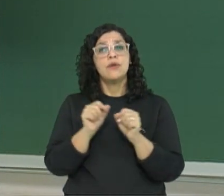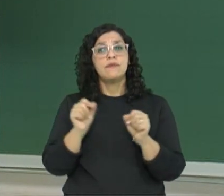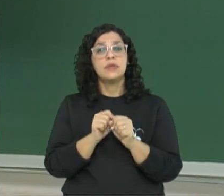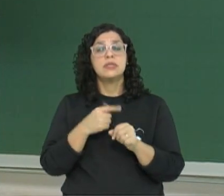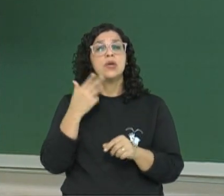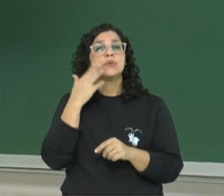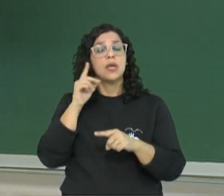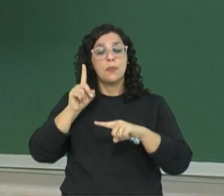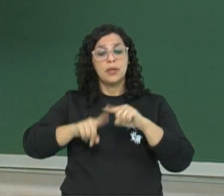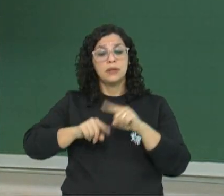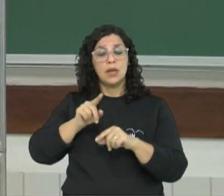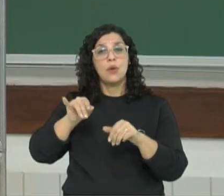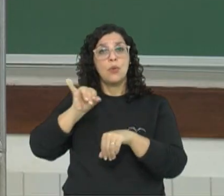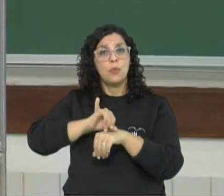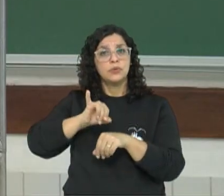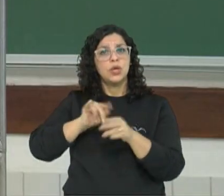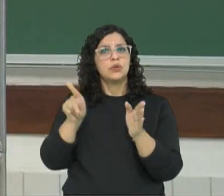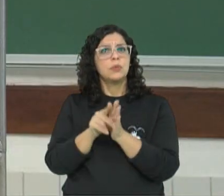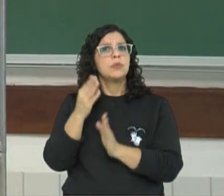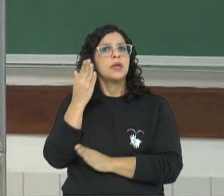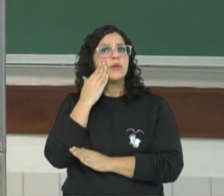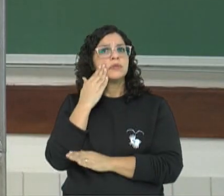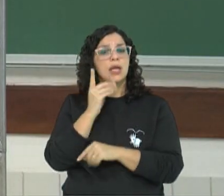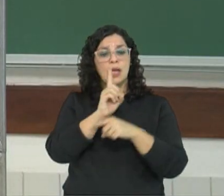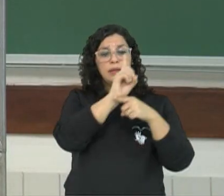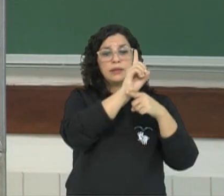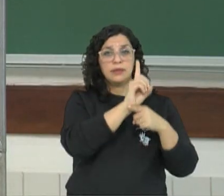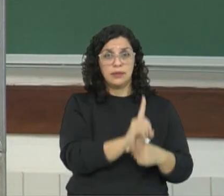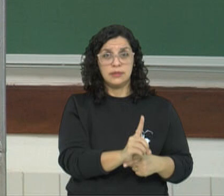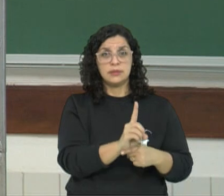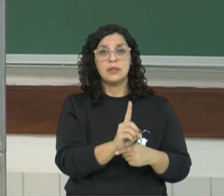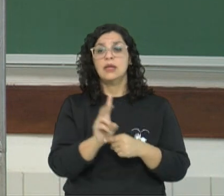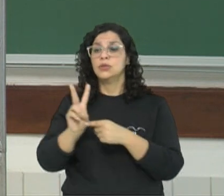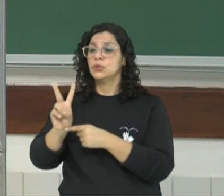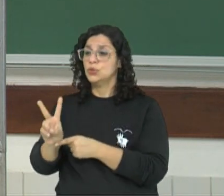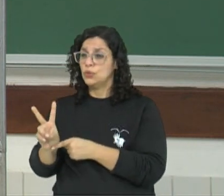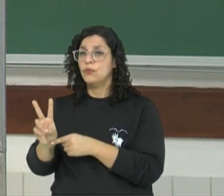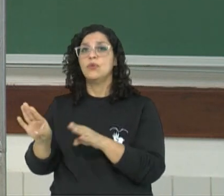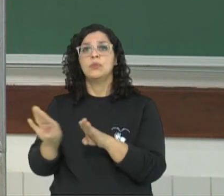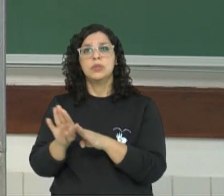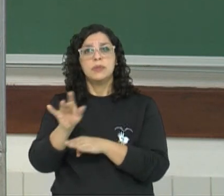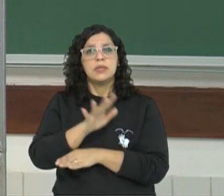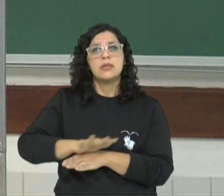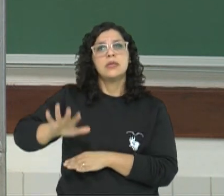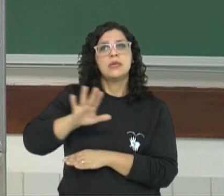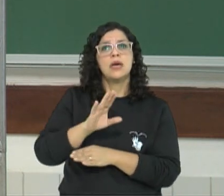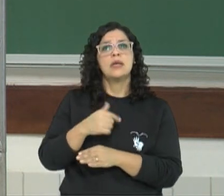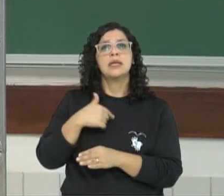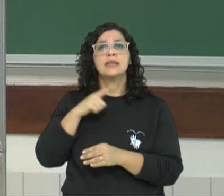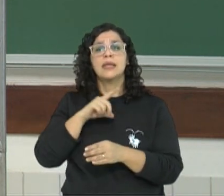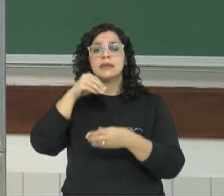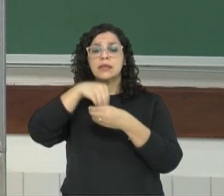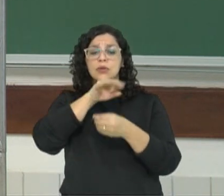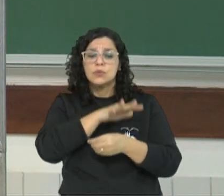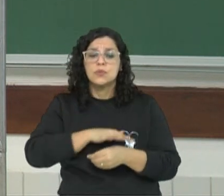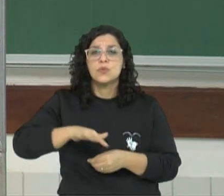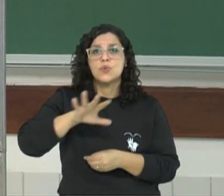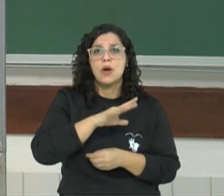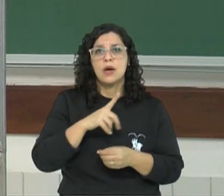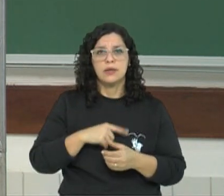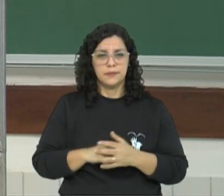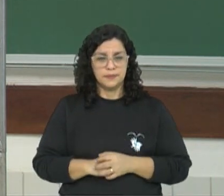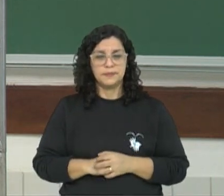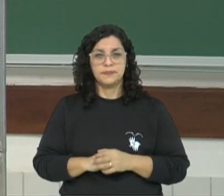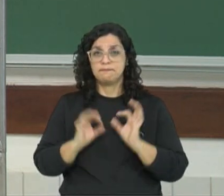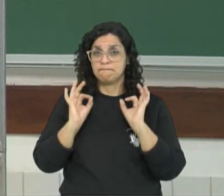massa de objeto sabendo a densidade dele e o volume, o espaço que ele ocupa, o volume dele ocupado no